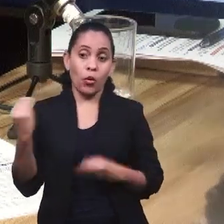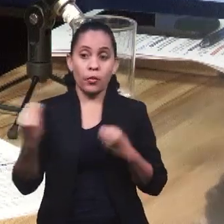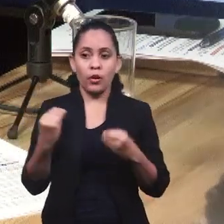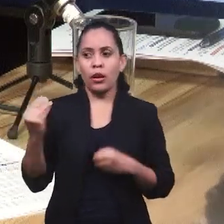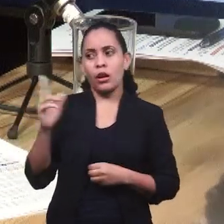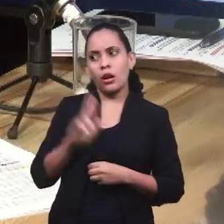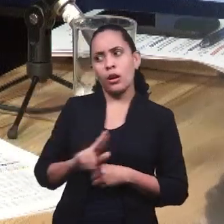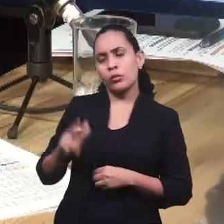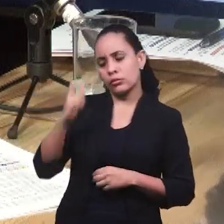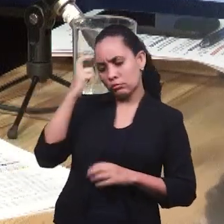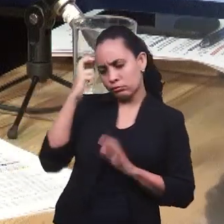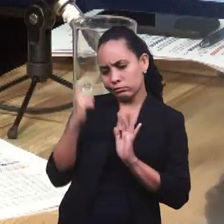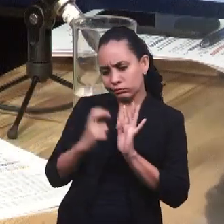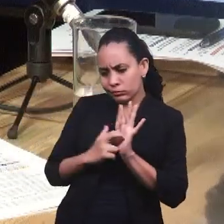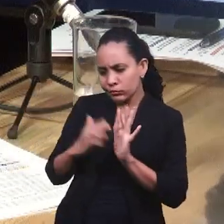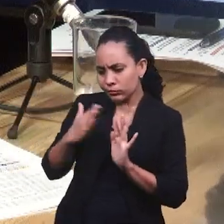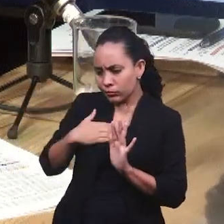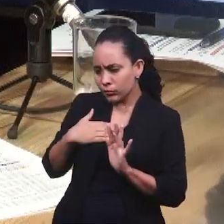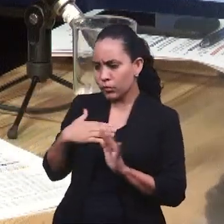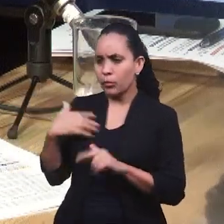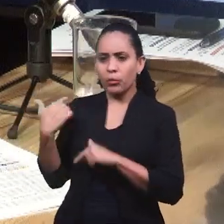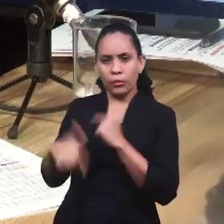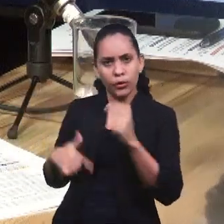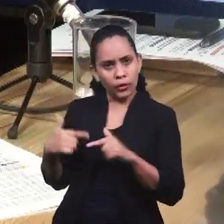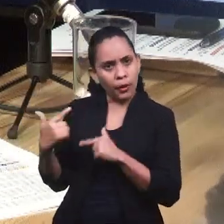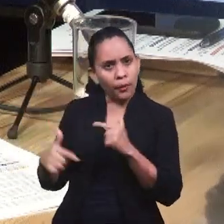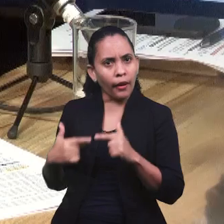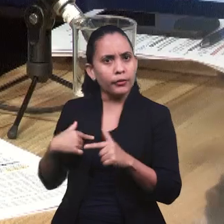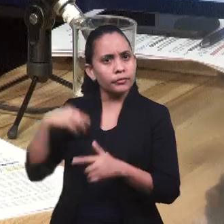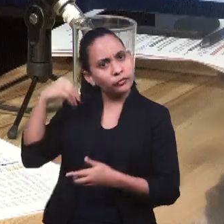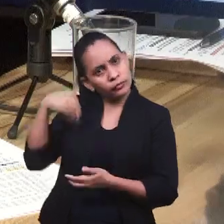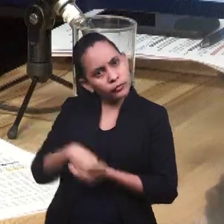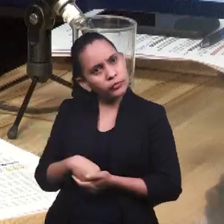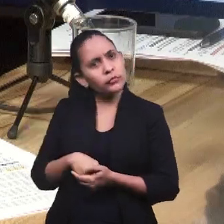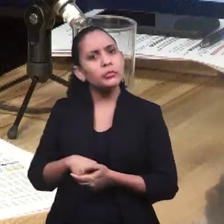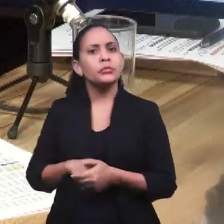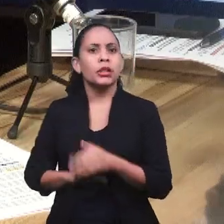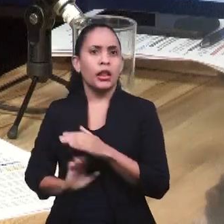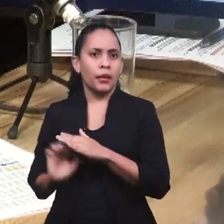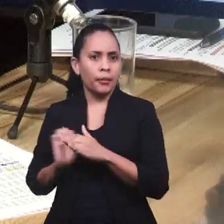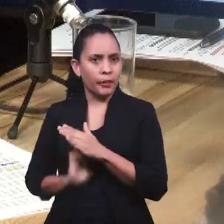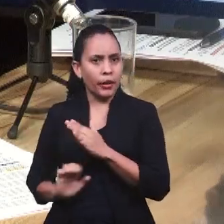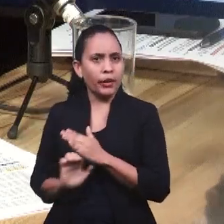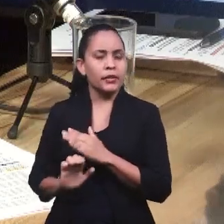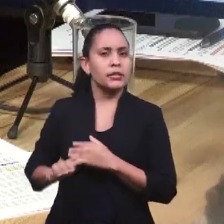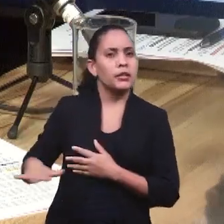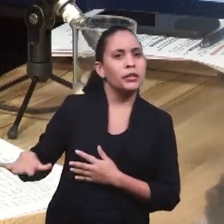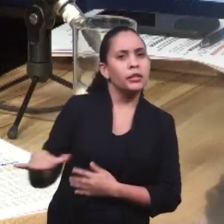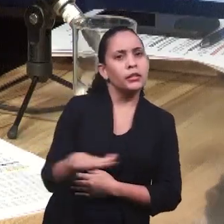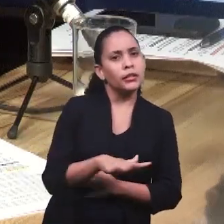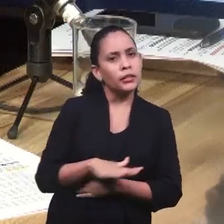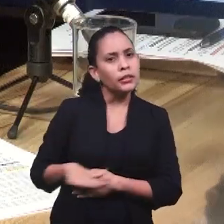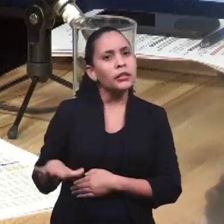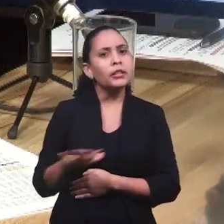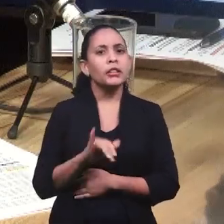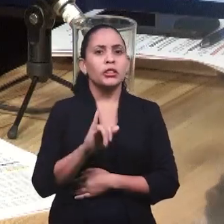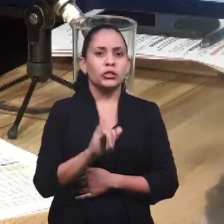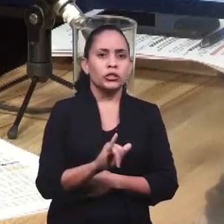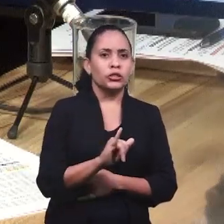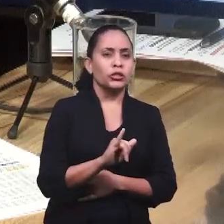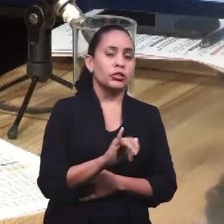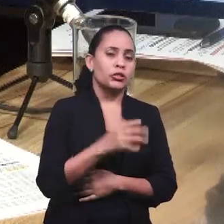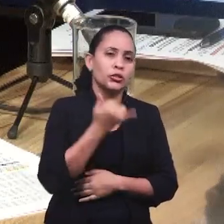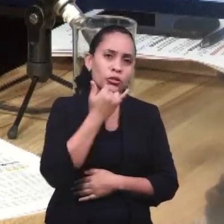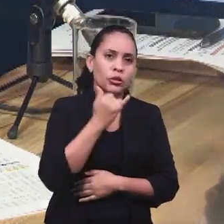de uma coordenação, né, de TI ou de soluções de uma empresa, enfim. Né?